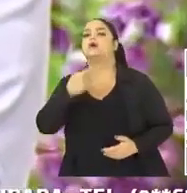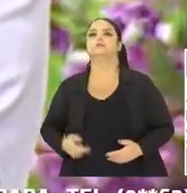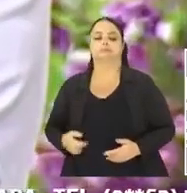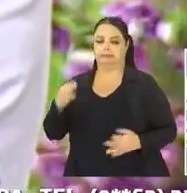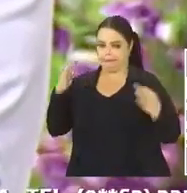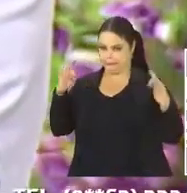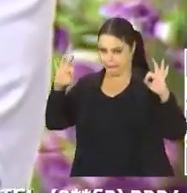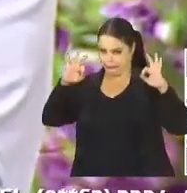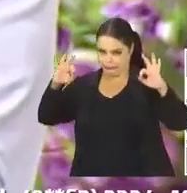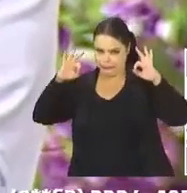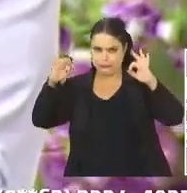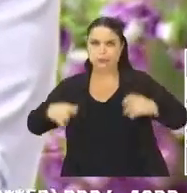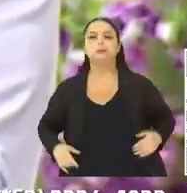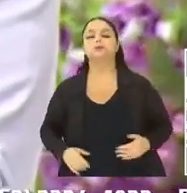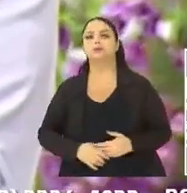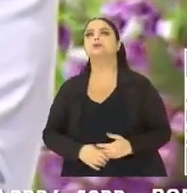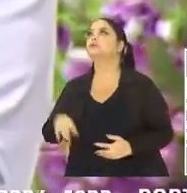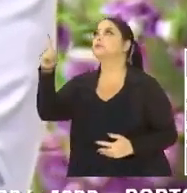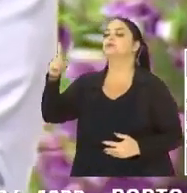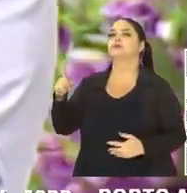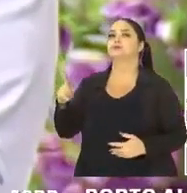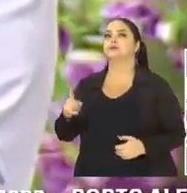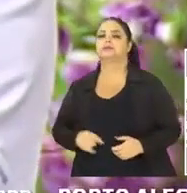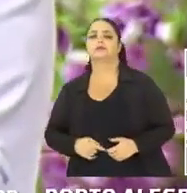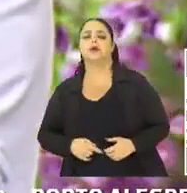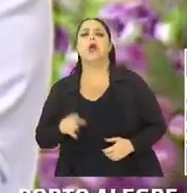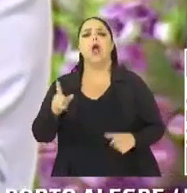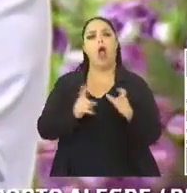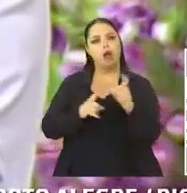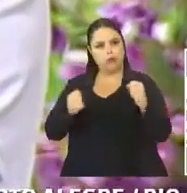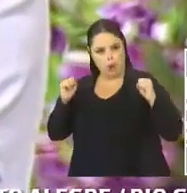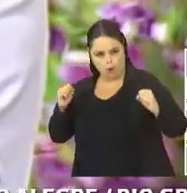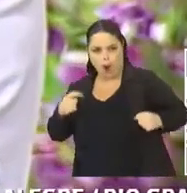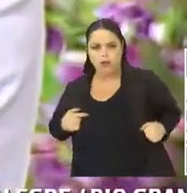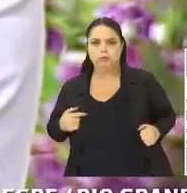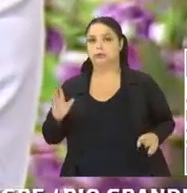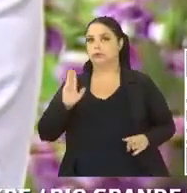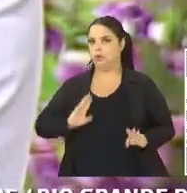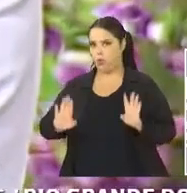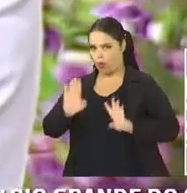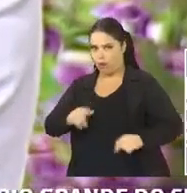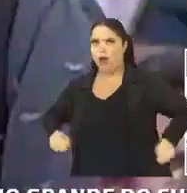arrebentando, vê os inimigos fugindo dele, eu posso, não, cuidado amigo,